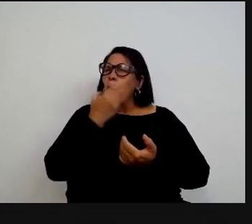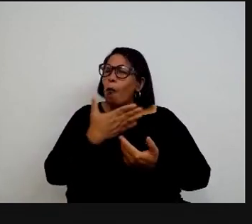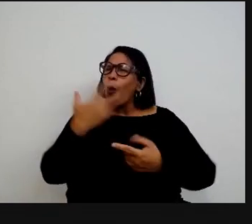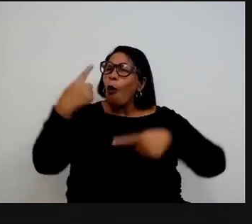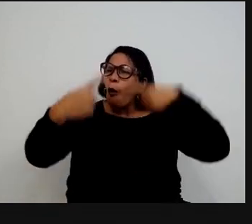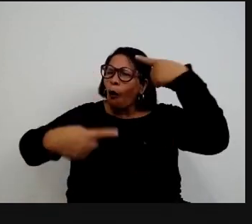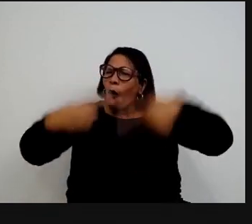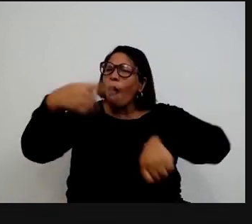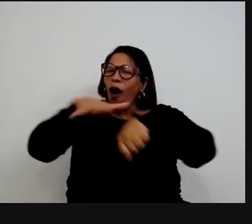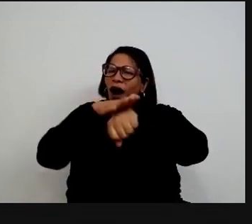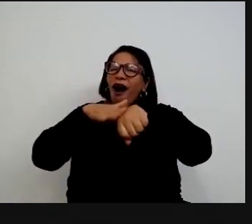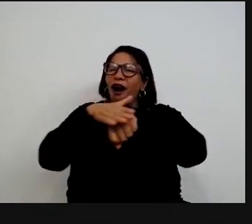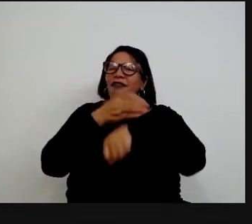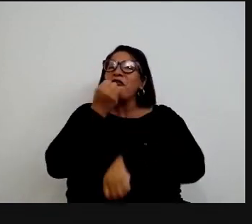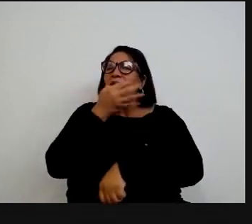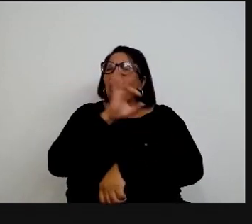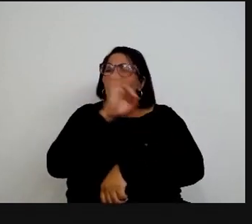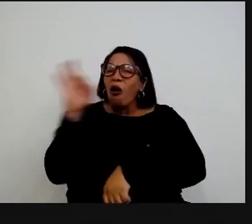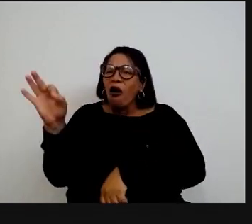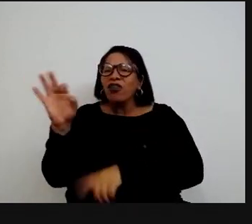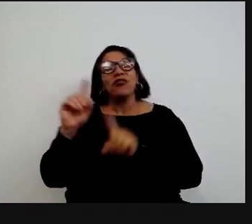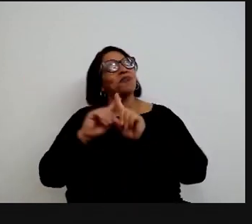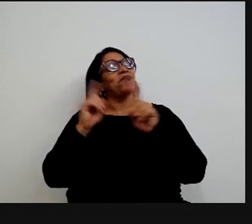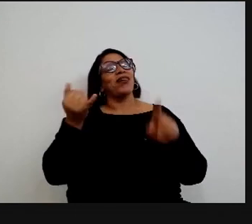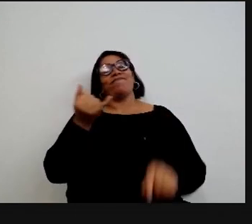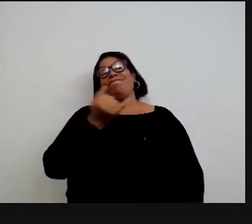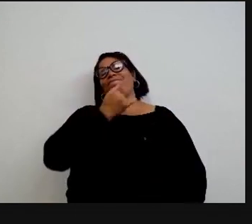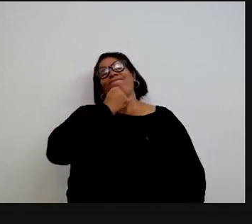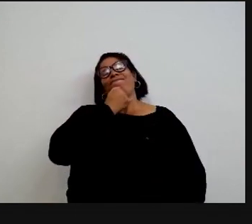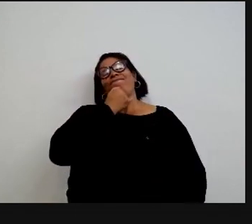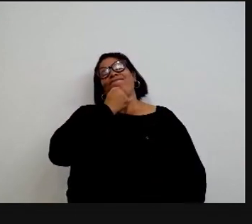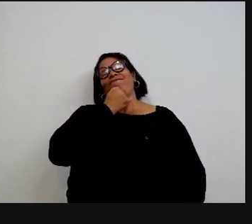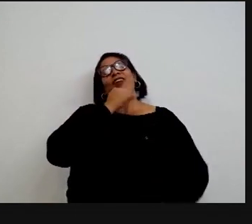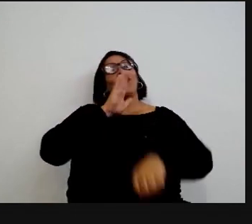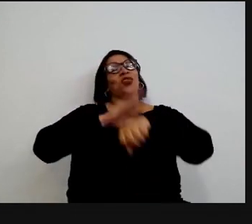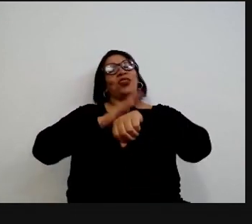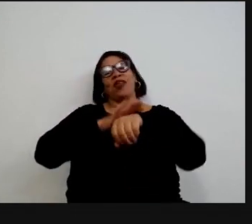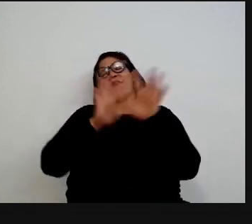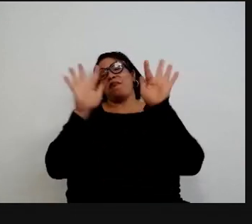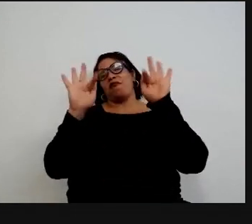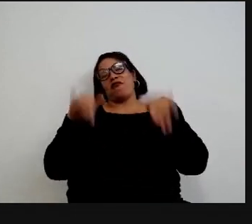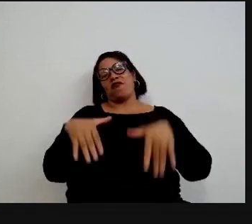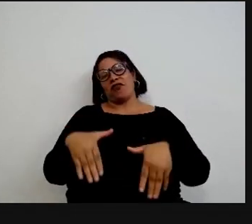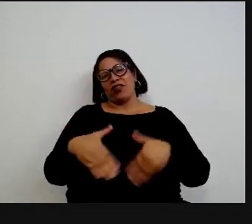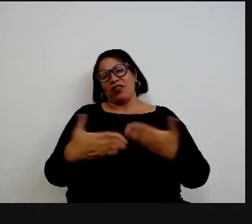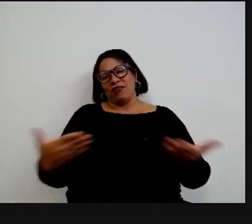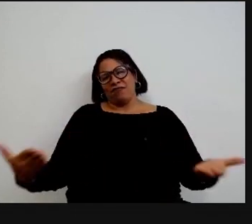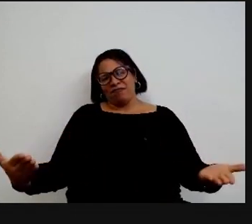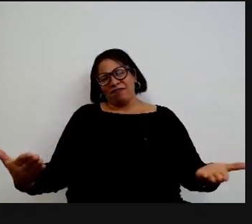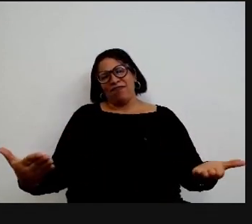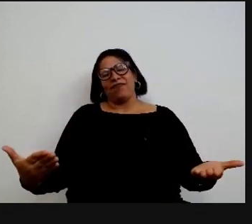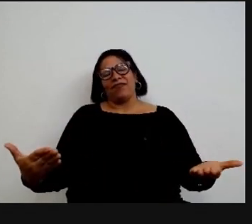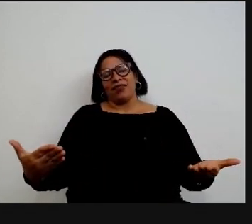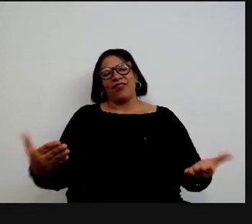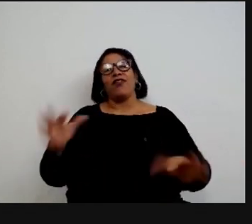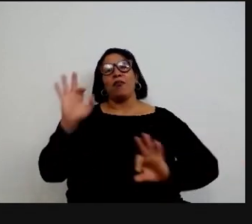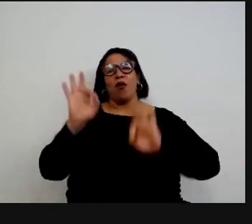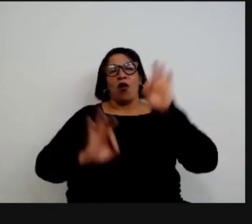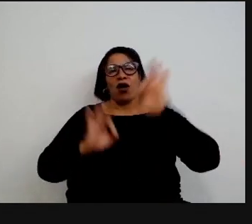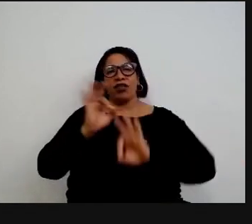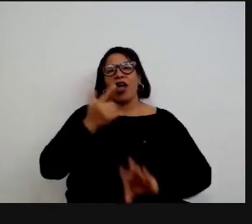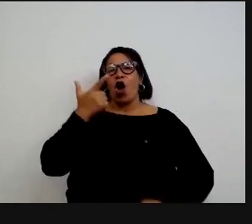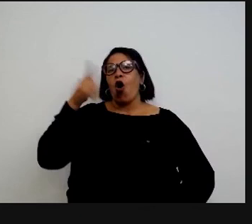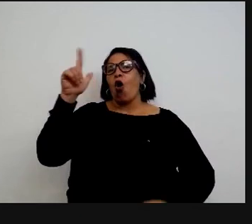né? A gente podia ter mais tempo para ficar aqui, mas, infelizmente, vamos ter que encerrar. Vamos tentar organizar